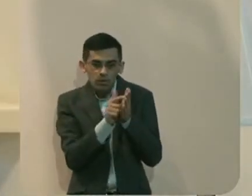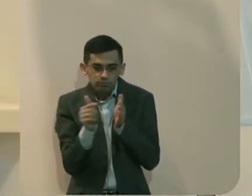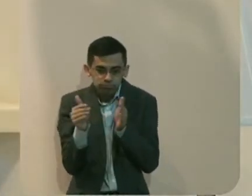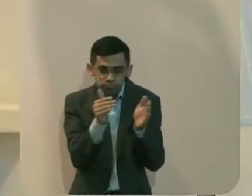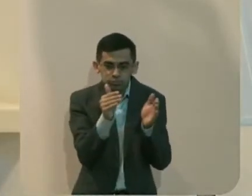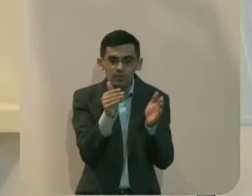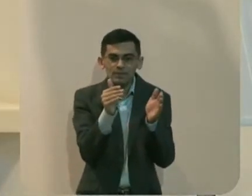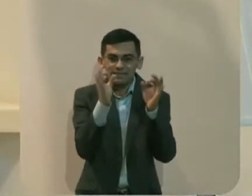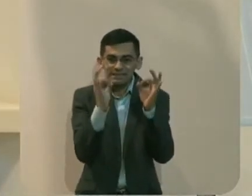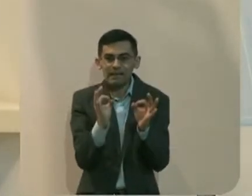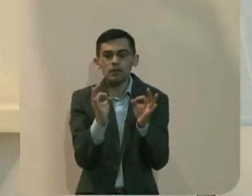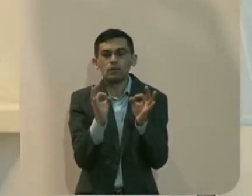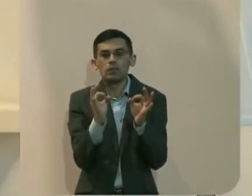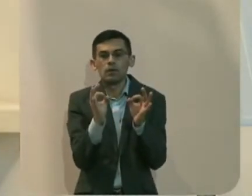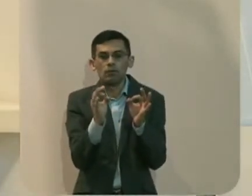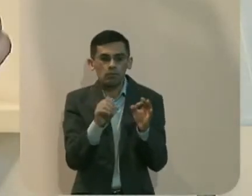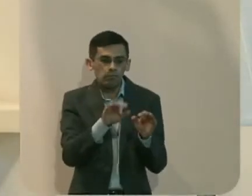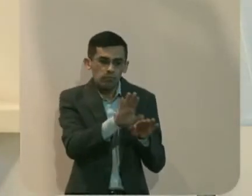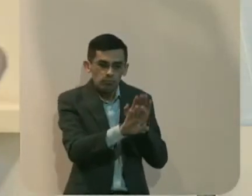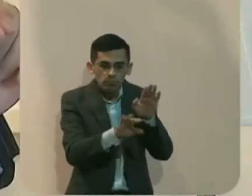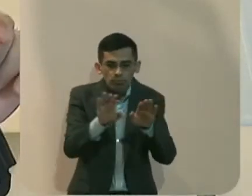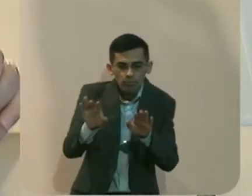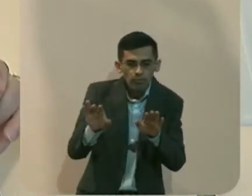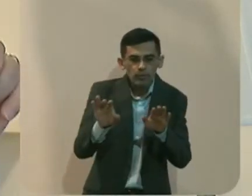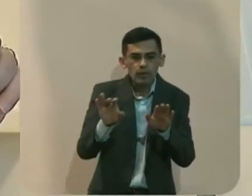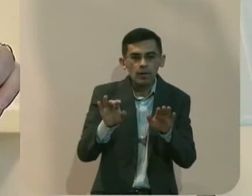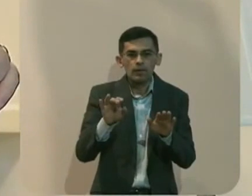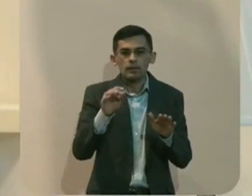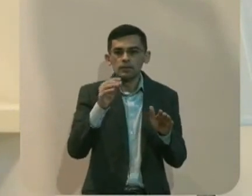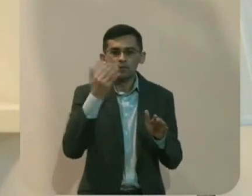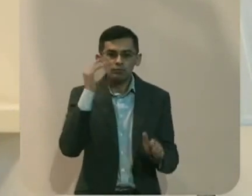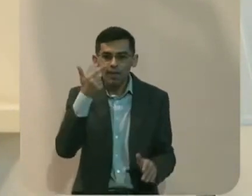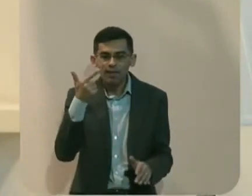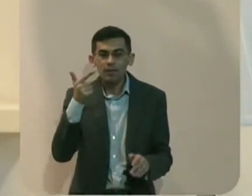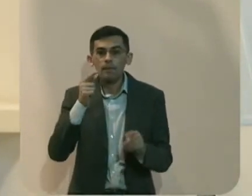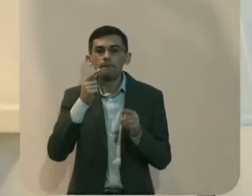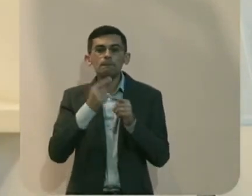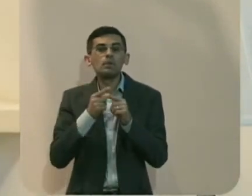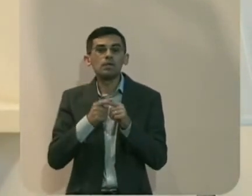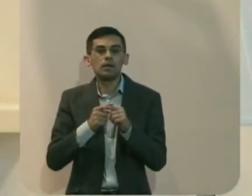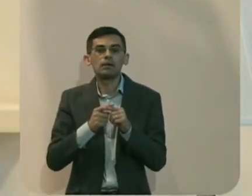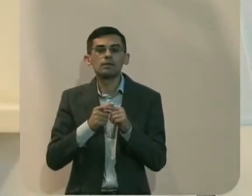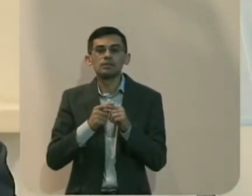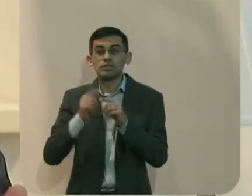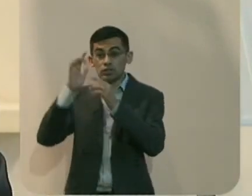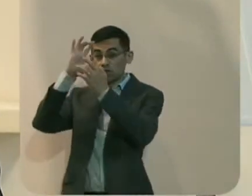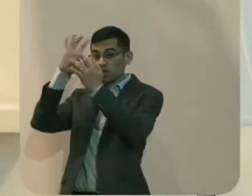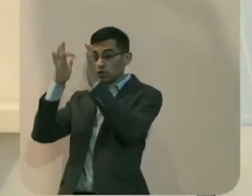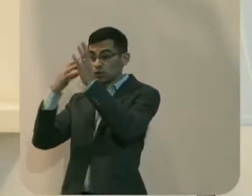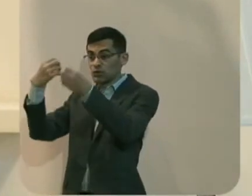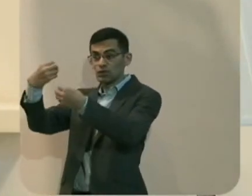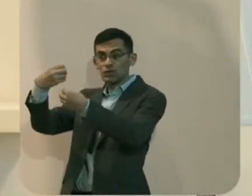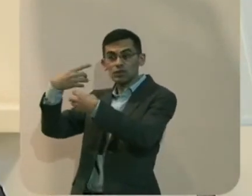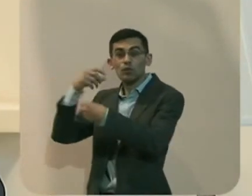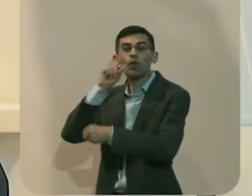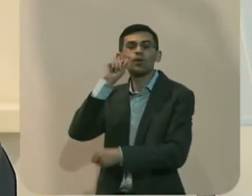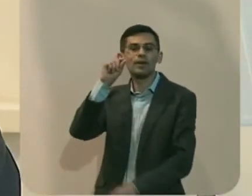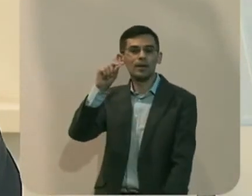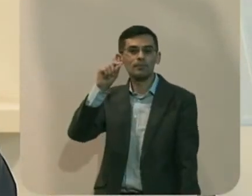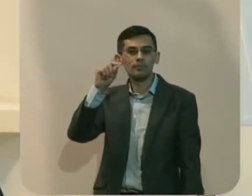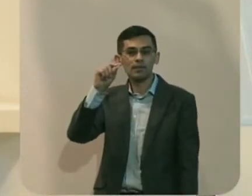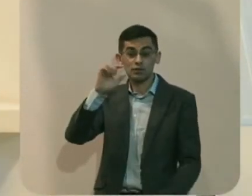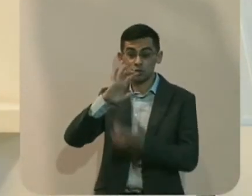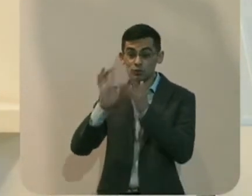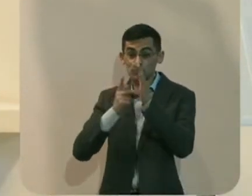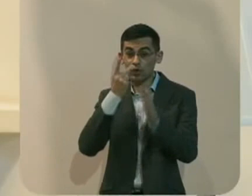rota pré-definida com as marcas que você vai seguir lá. Sabe por quê? Porque Jesus ensinou uma coisa tremenda. Ele disse assim,